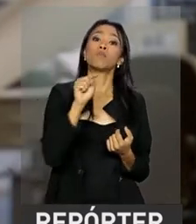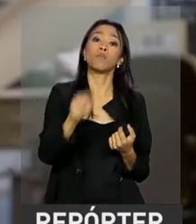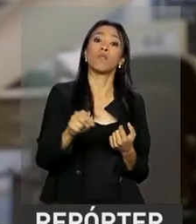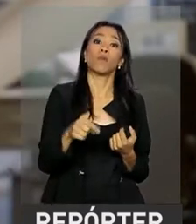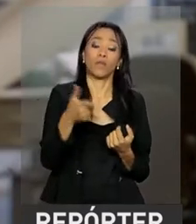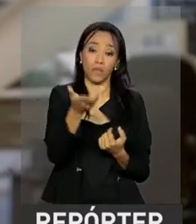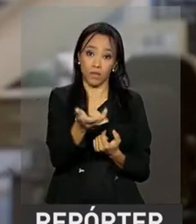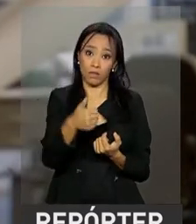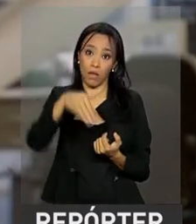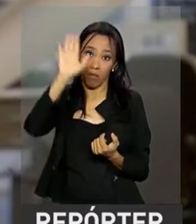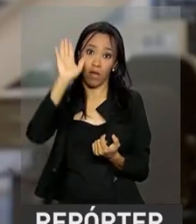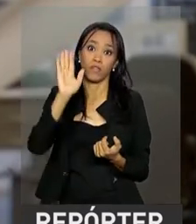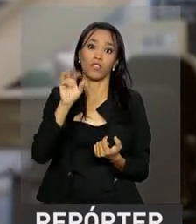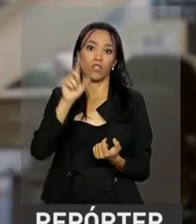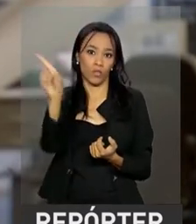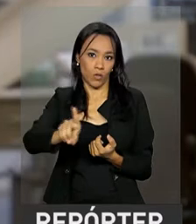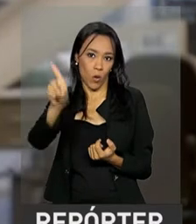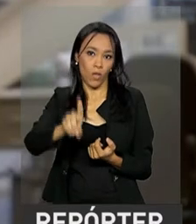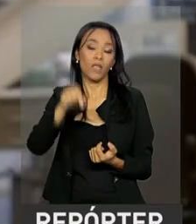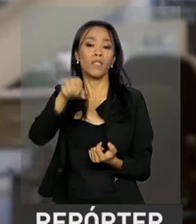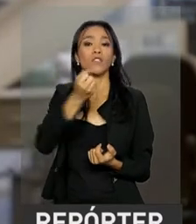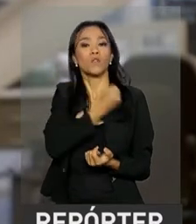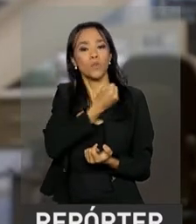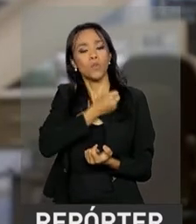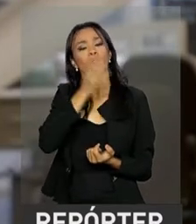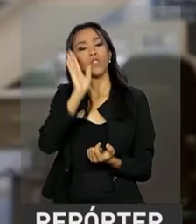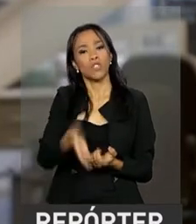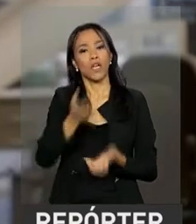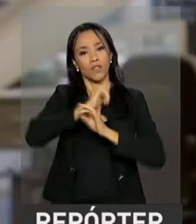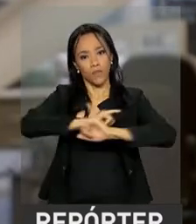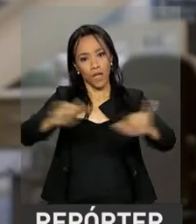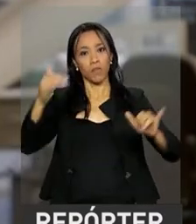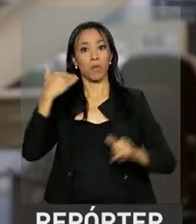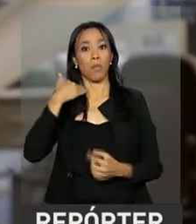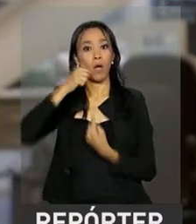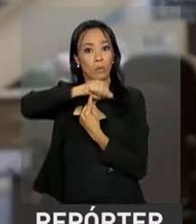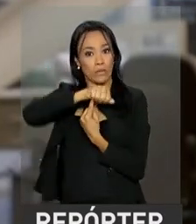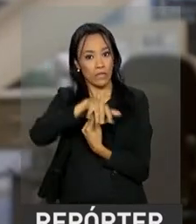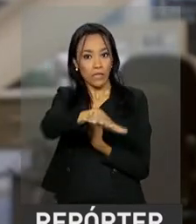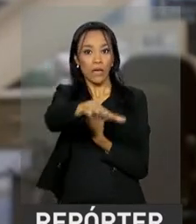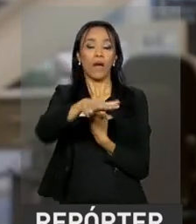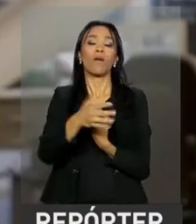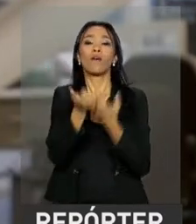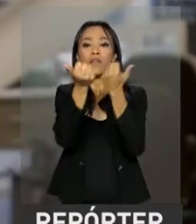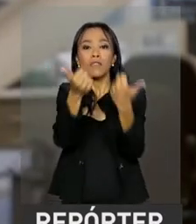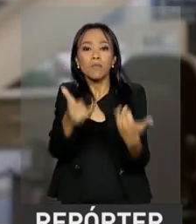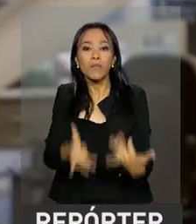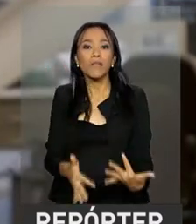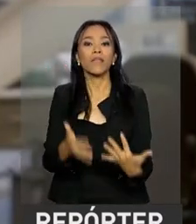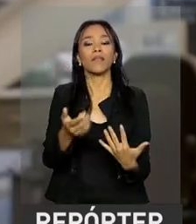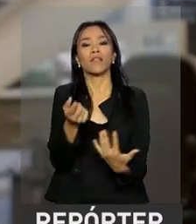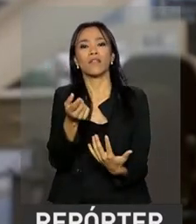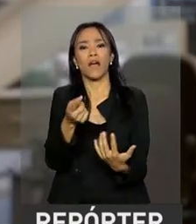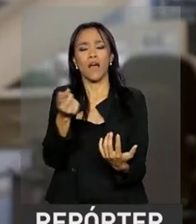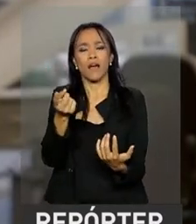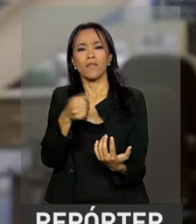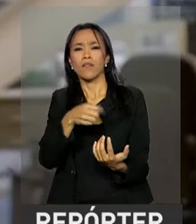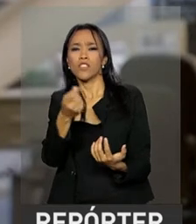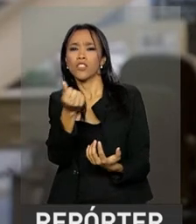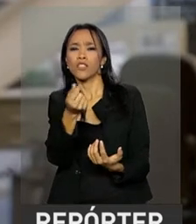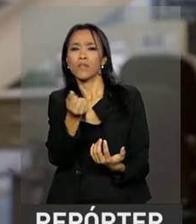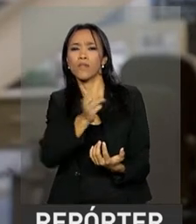milhões de dólares os números foram divulgados nesta quarta-feira pelo banco central e refletem as diferenças entre ingresso e saída de capitais